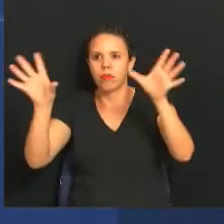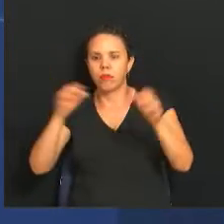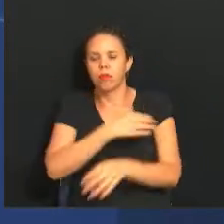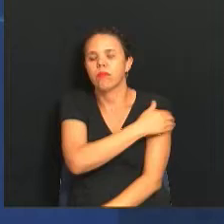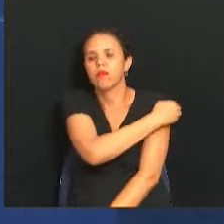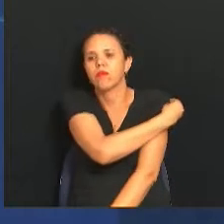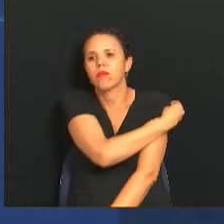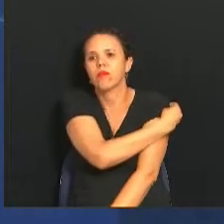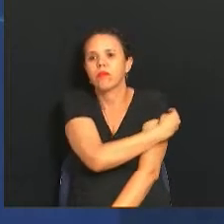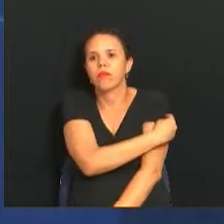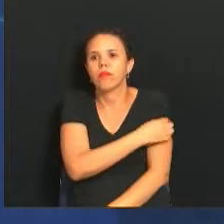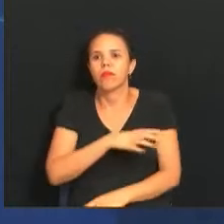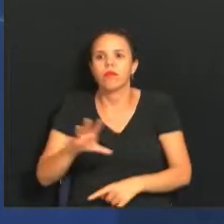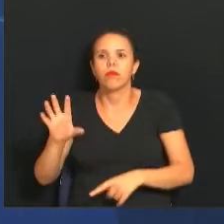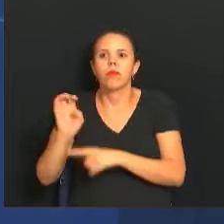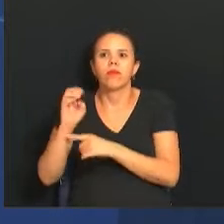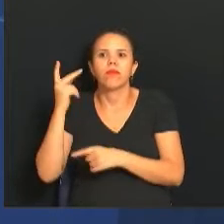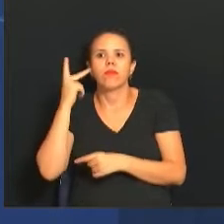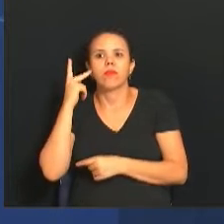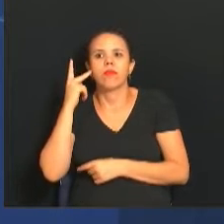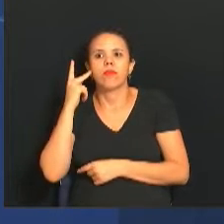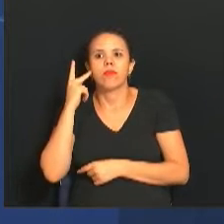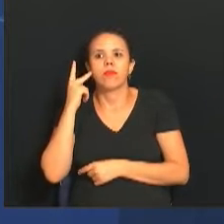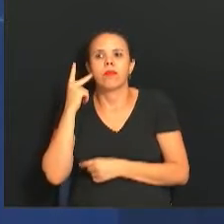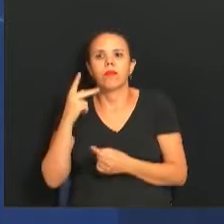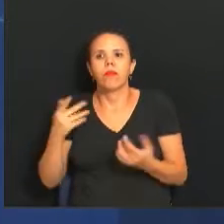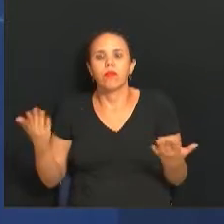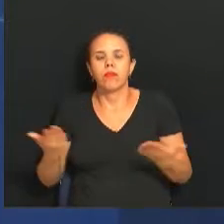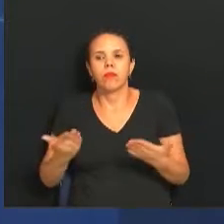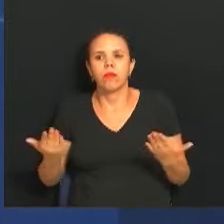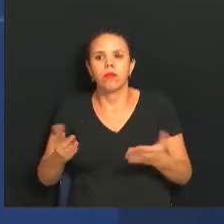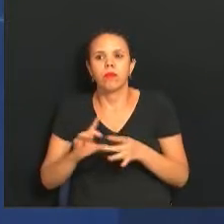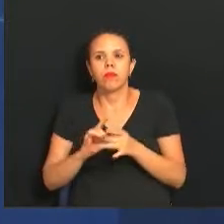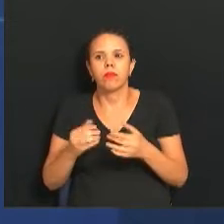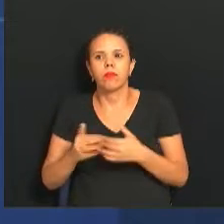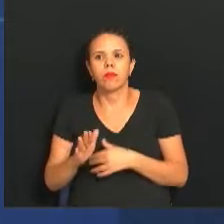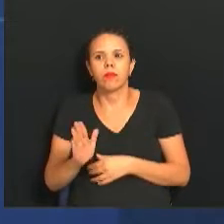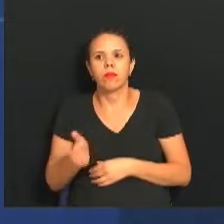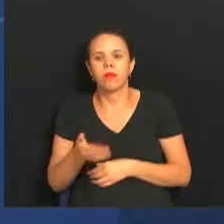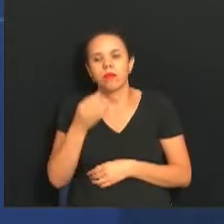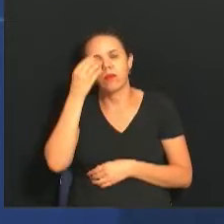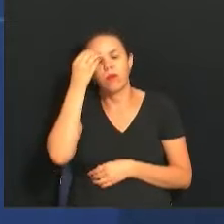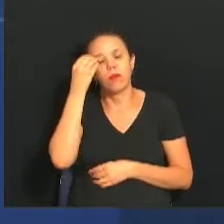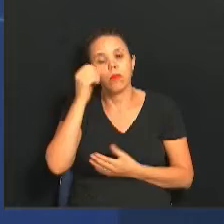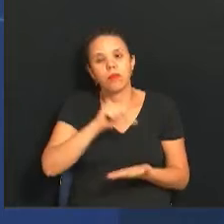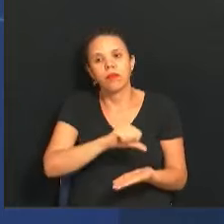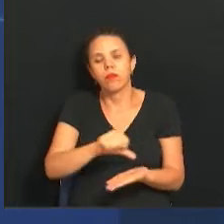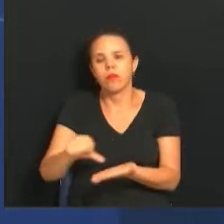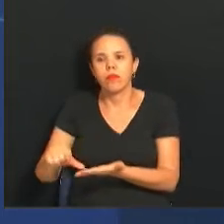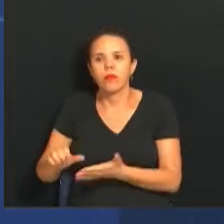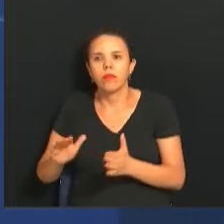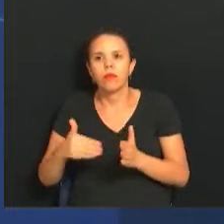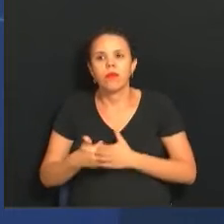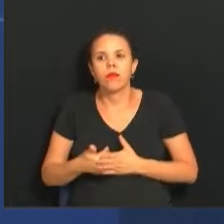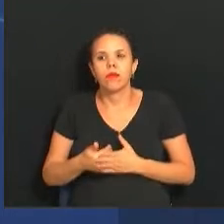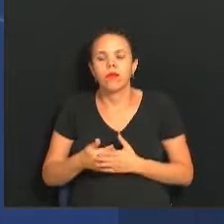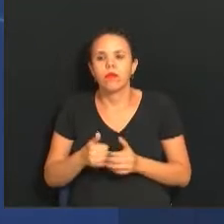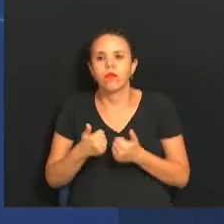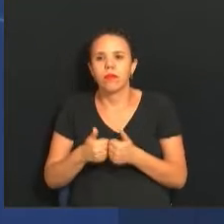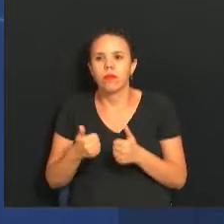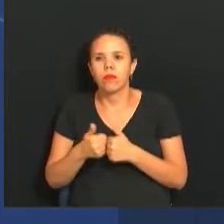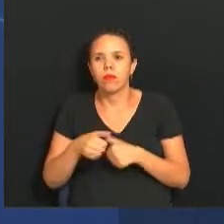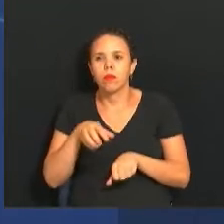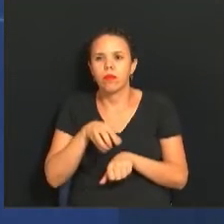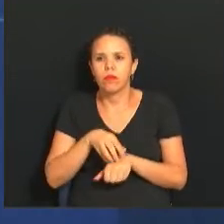abertos no estado de São Paulo a partir de hoje. Já em locais fechados, transporte